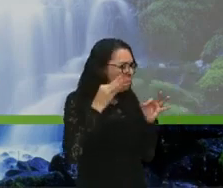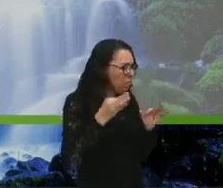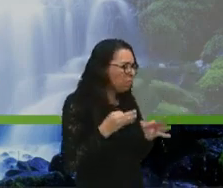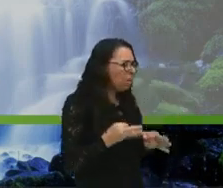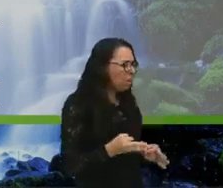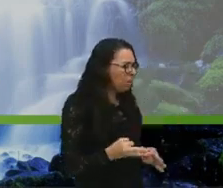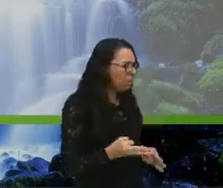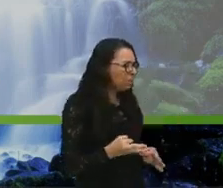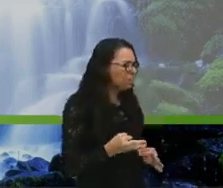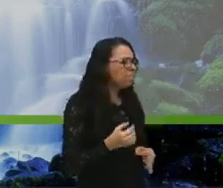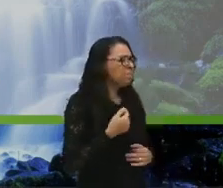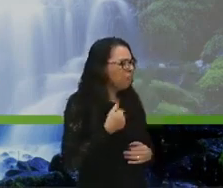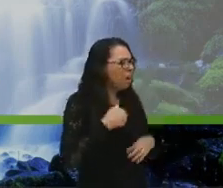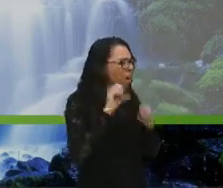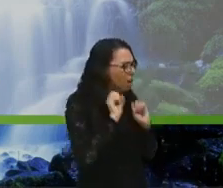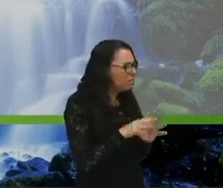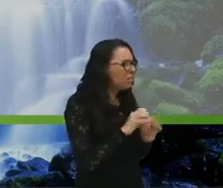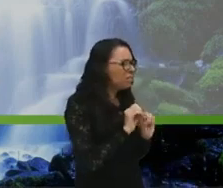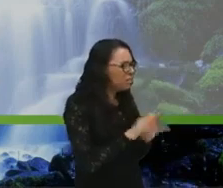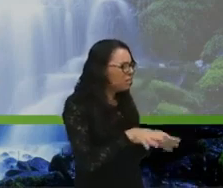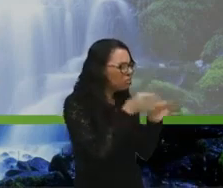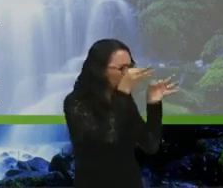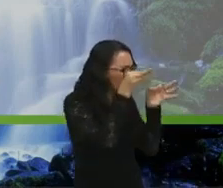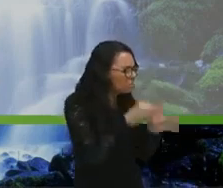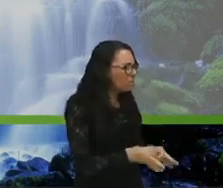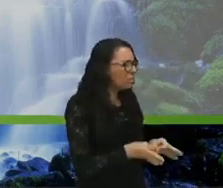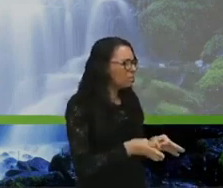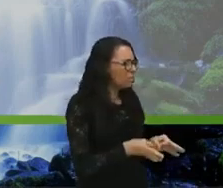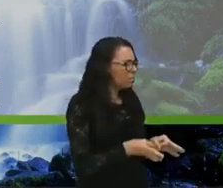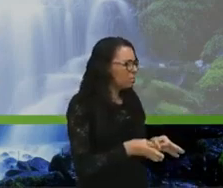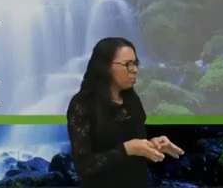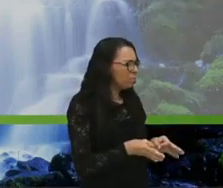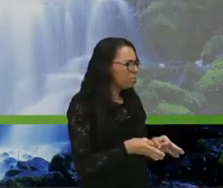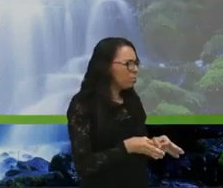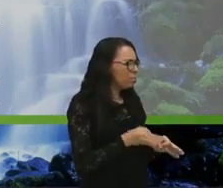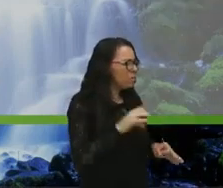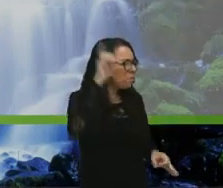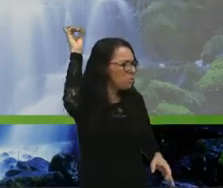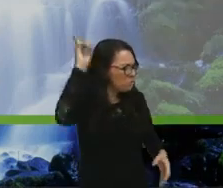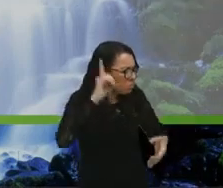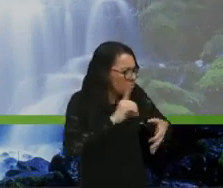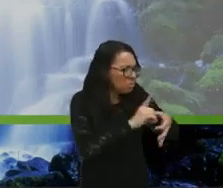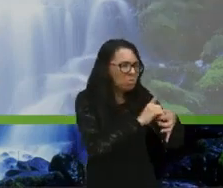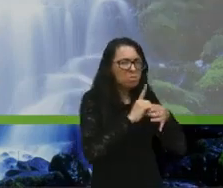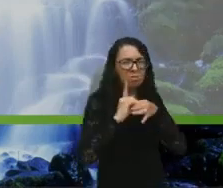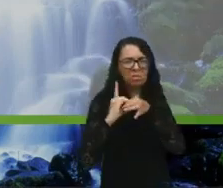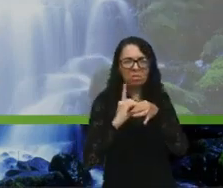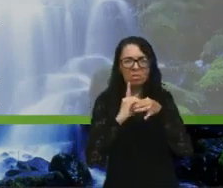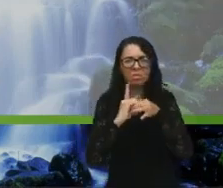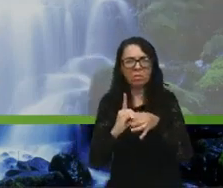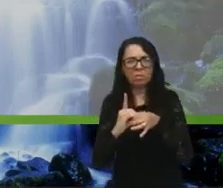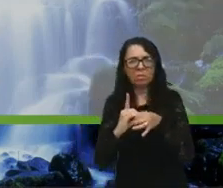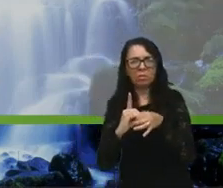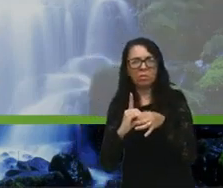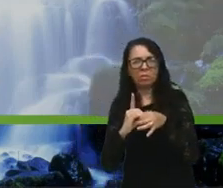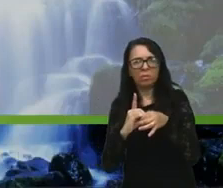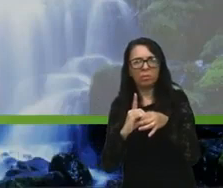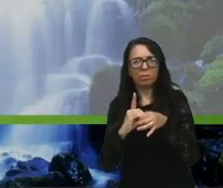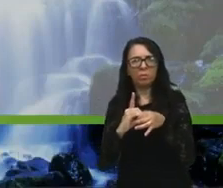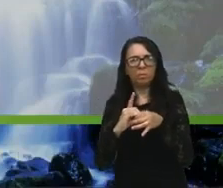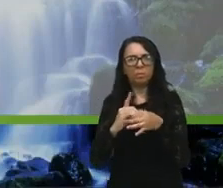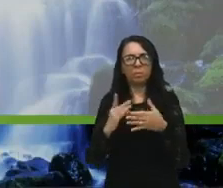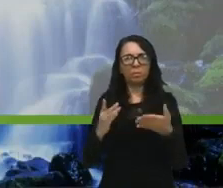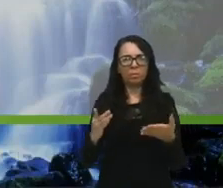trabalho. Discernir qual é a vontade de Deus para a sua vida é mais importante do que buscar